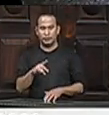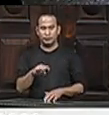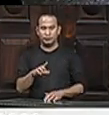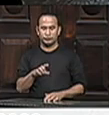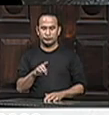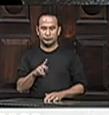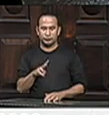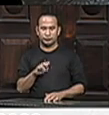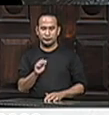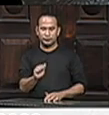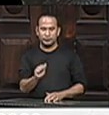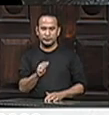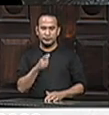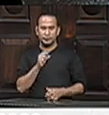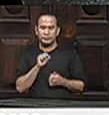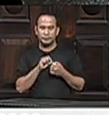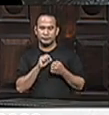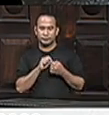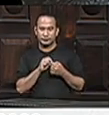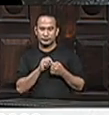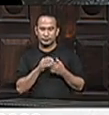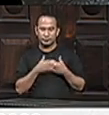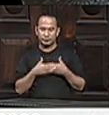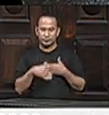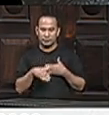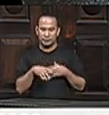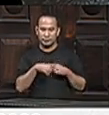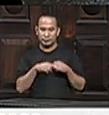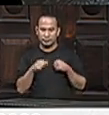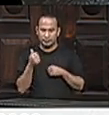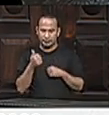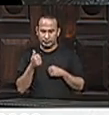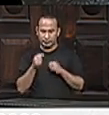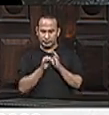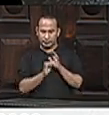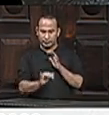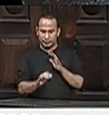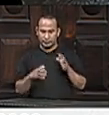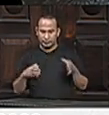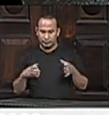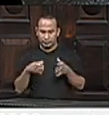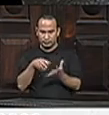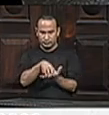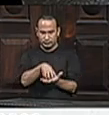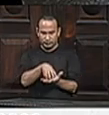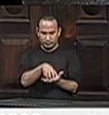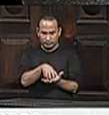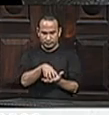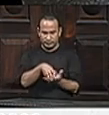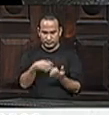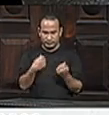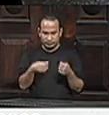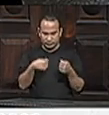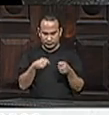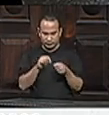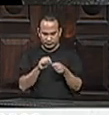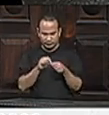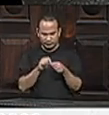11.648, não vou ler a lei toda, só vou ler uma parte, onde diz assim: artigo 2º, para exercício